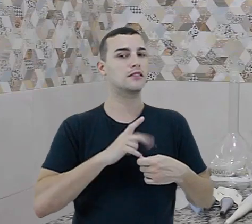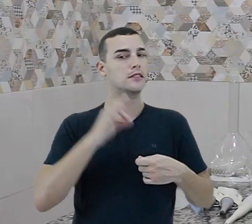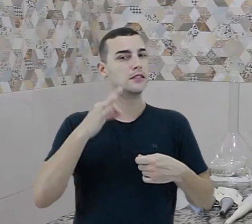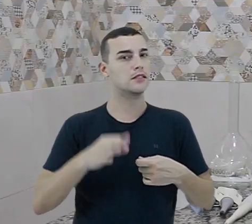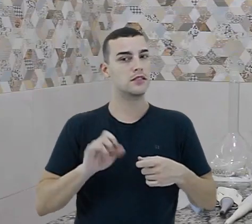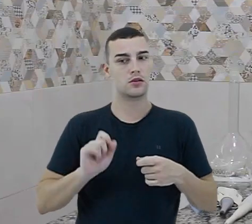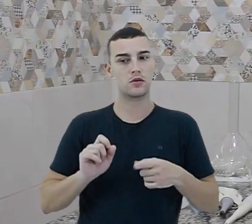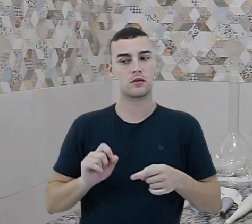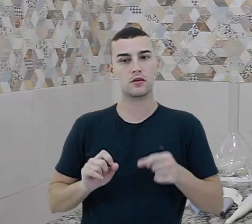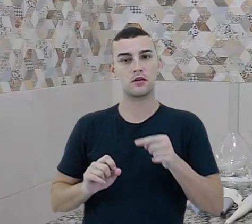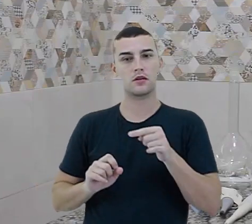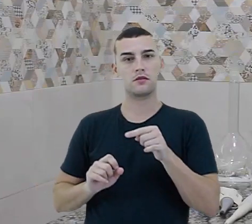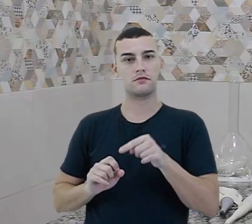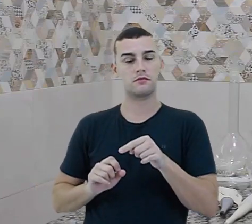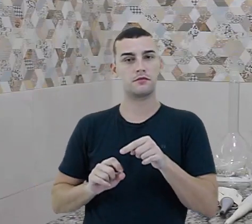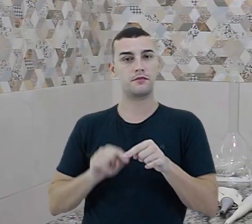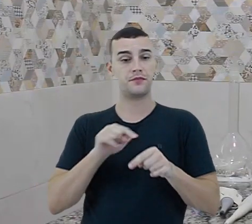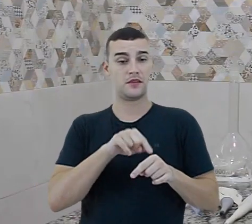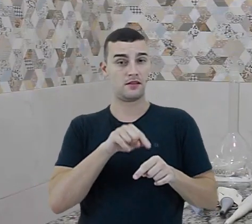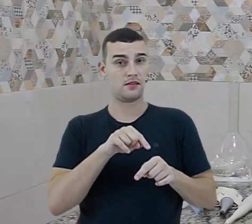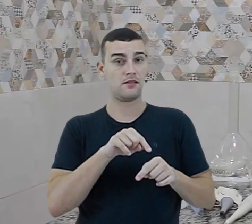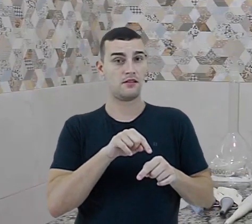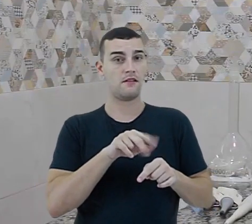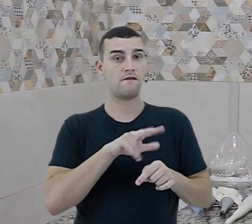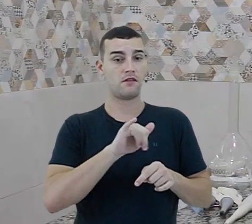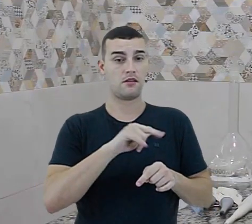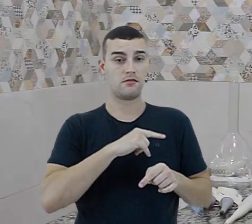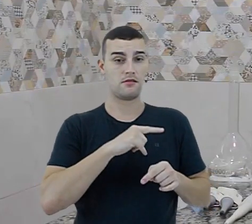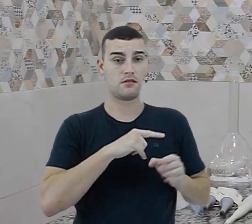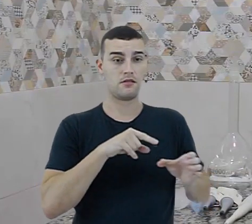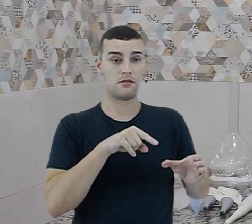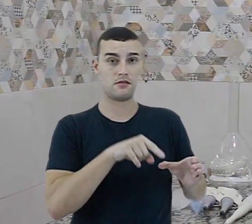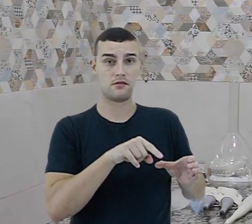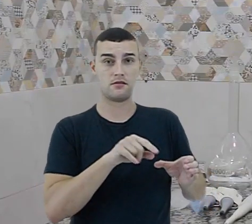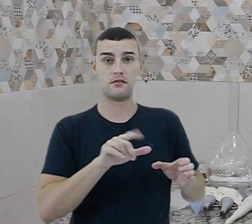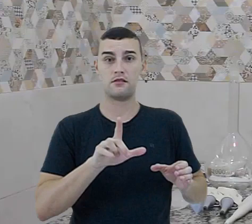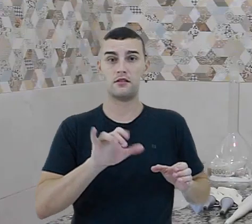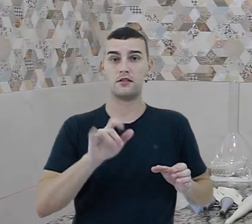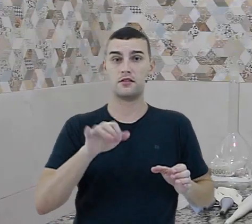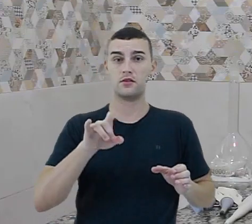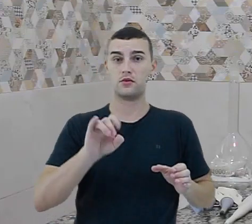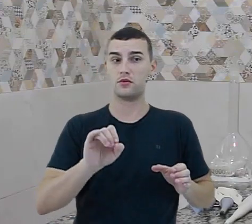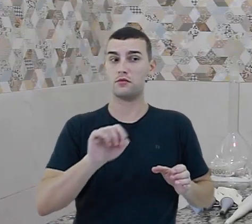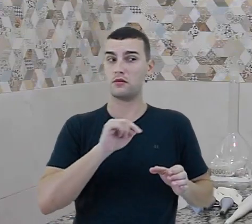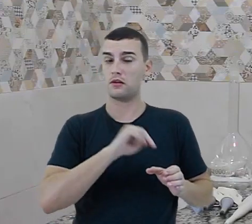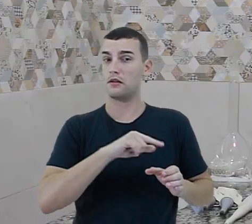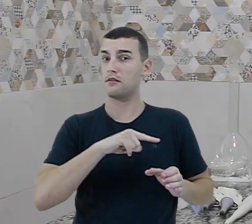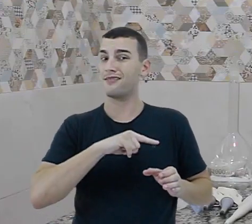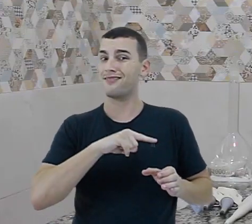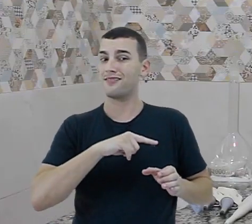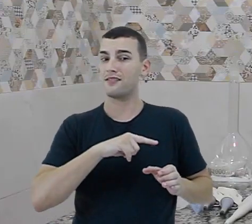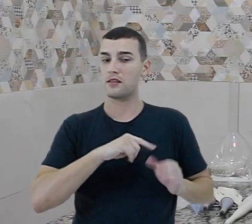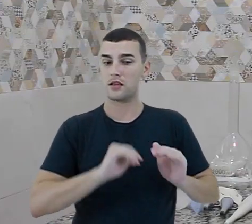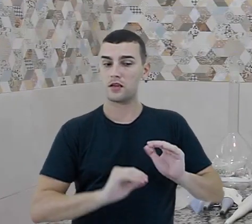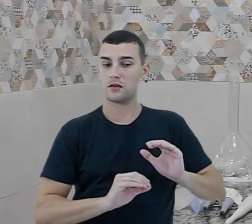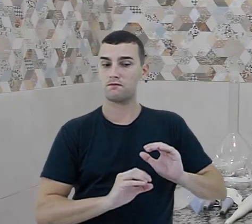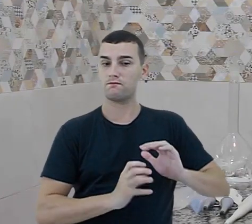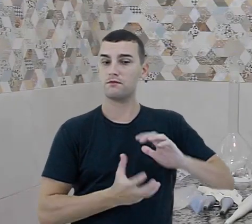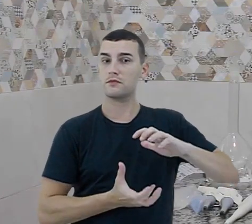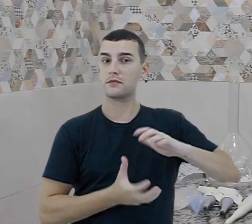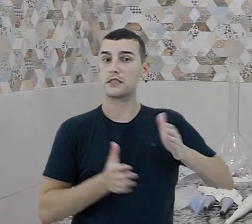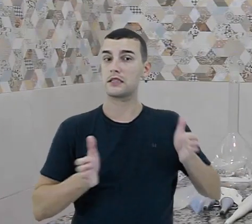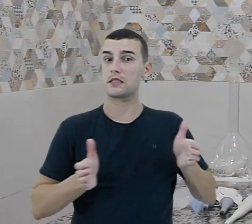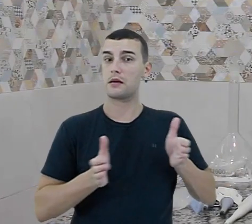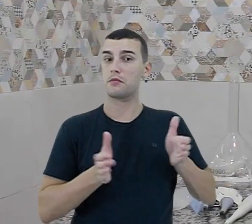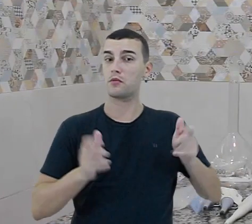eu tenho que estar certo de que aquele recipiente que vai receber o líquido ele tem uma capacidade